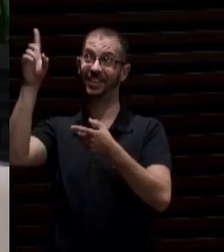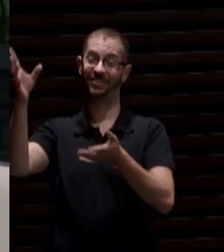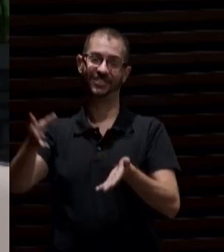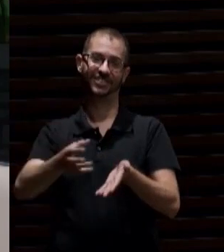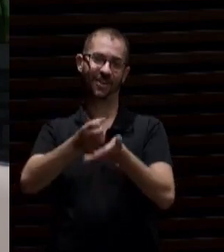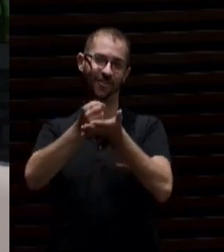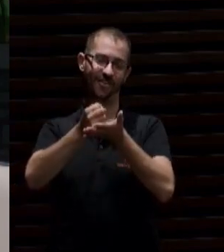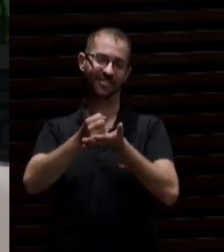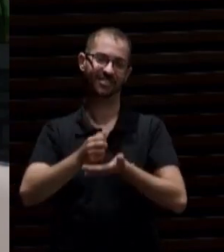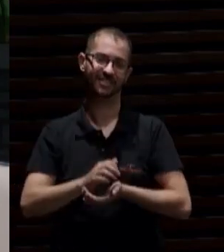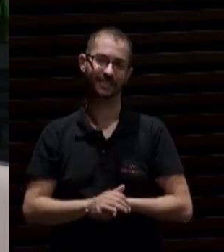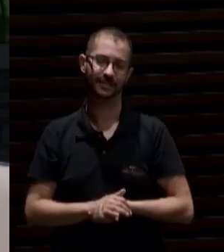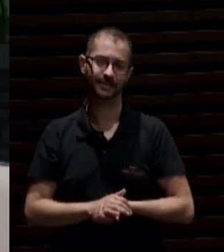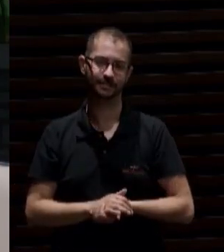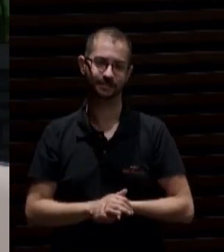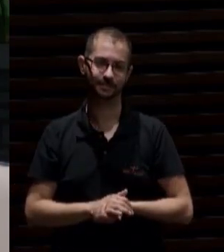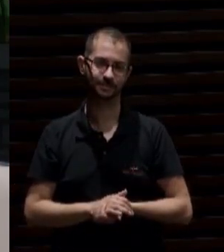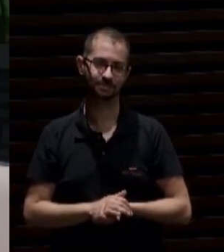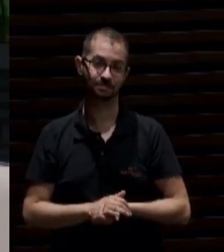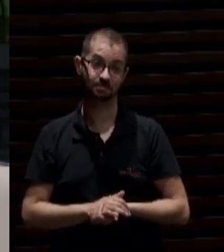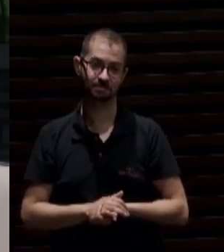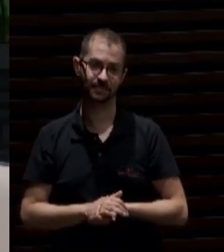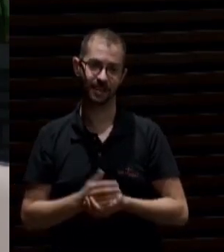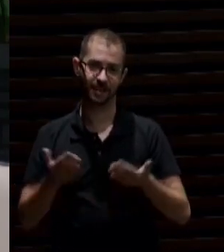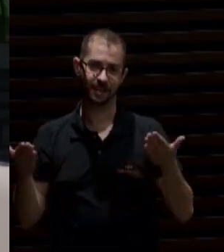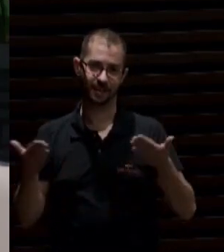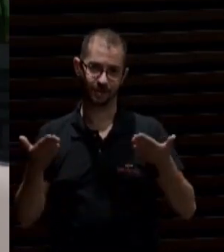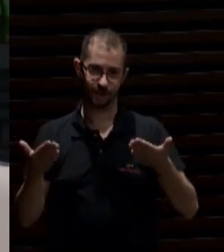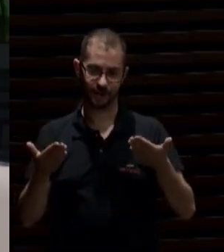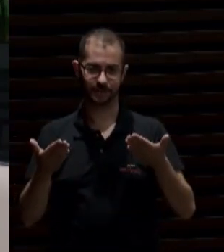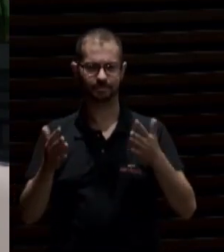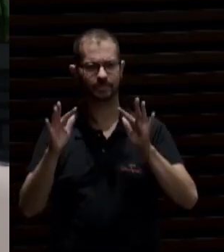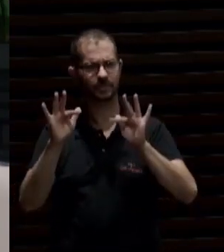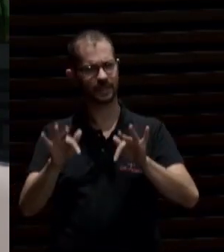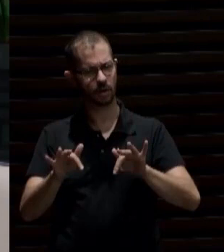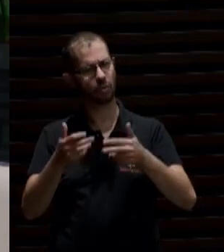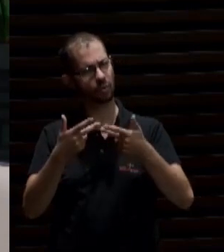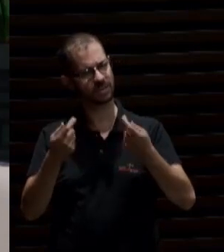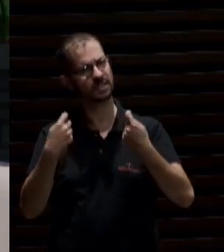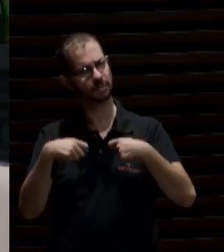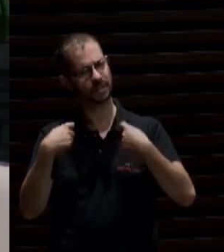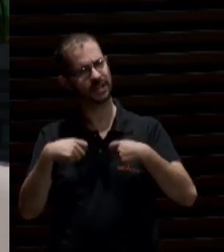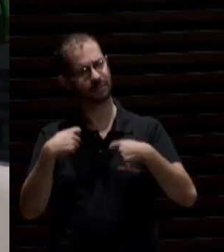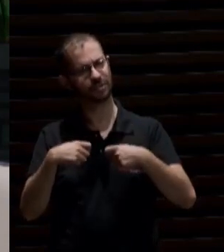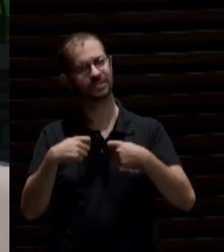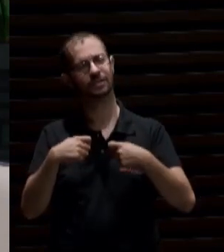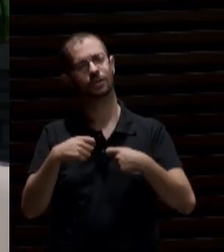isso. Agora, caminhando para o final, algumas aplicações práticas que eu acho importante de nós termos em